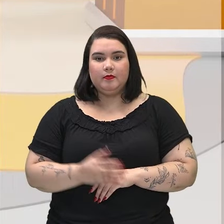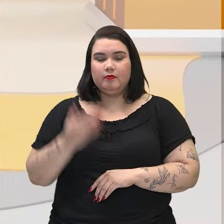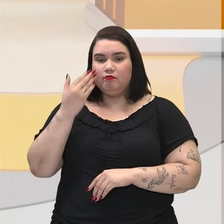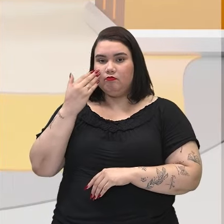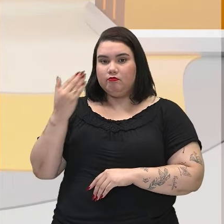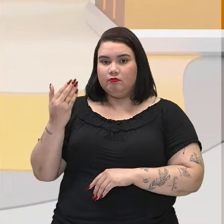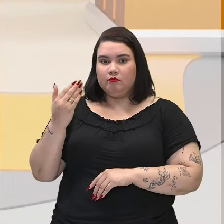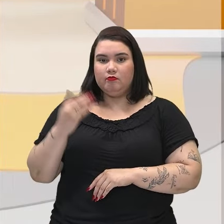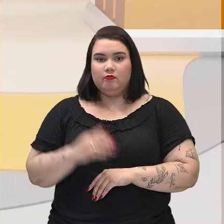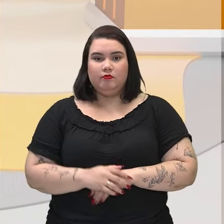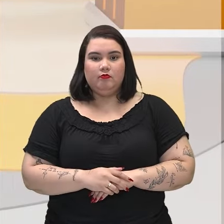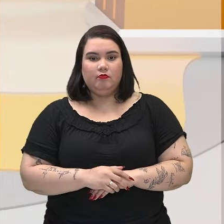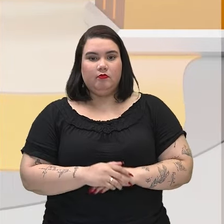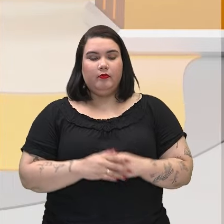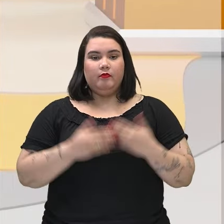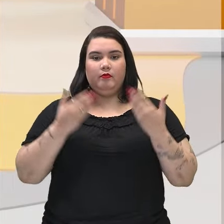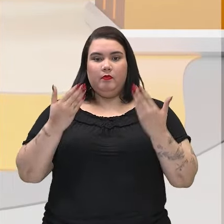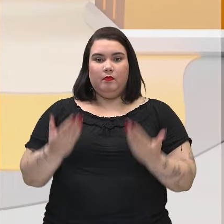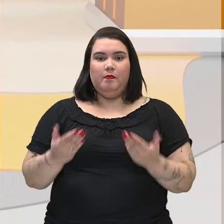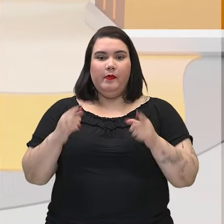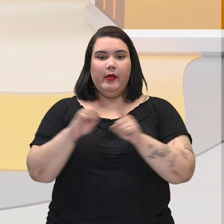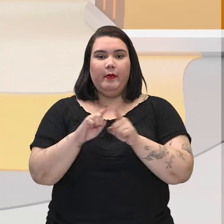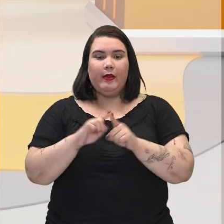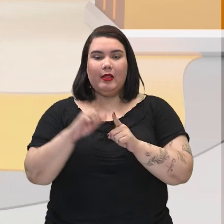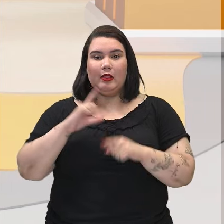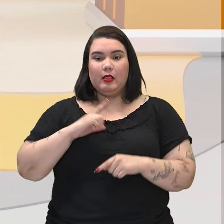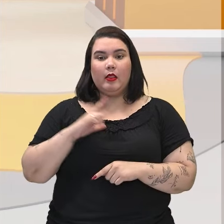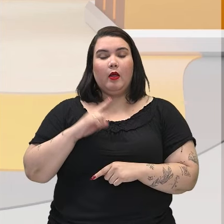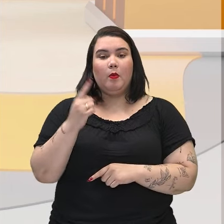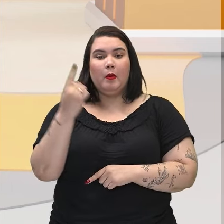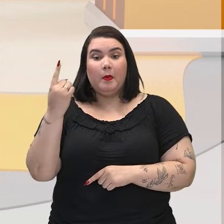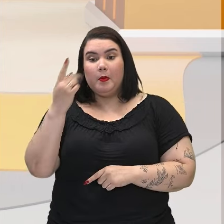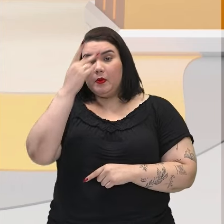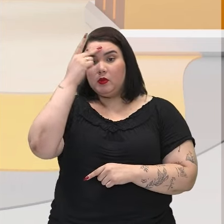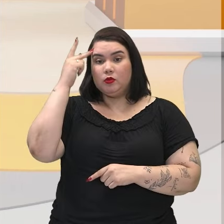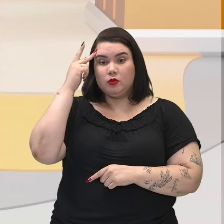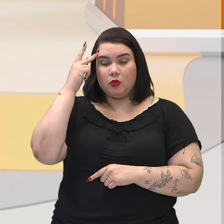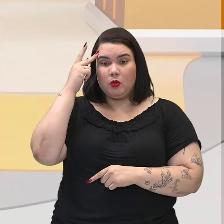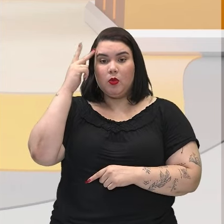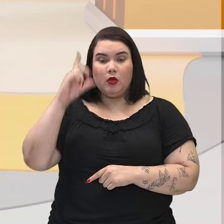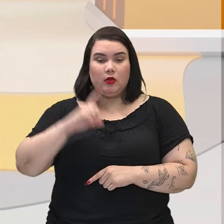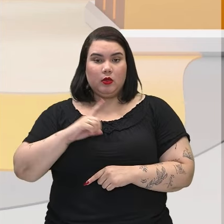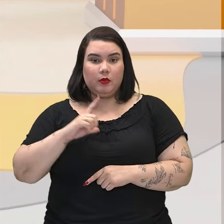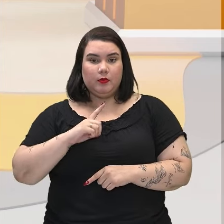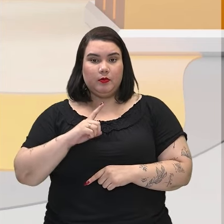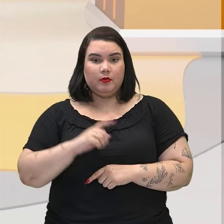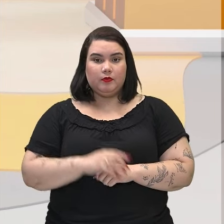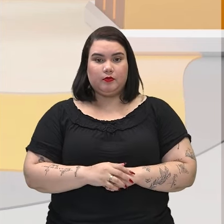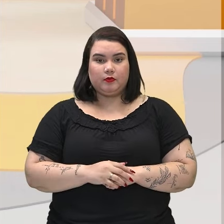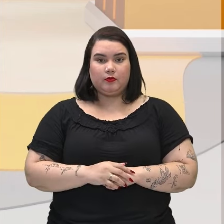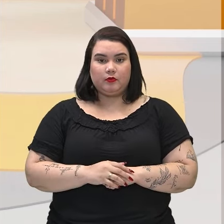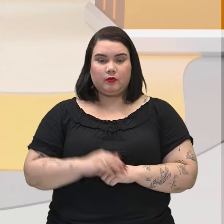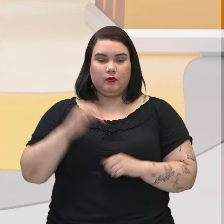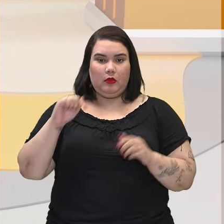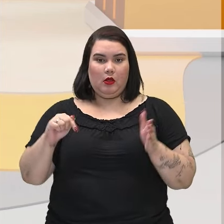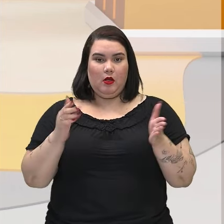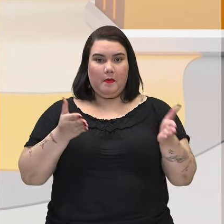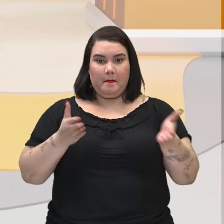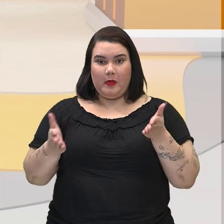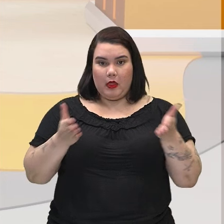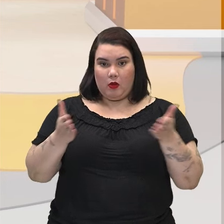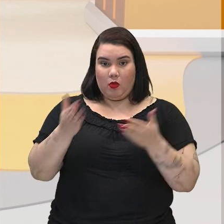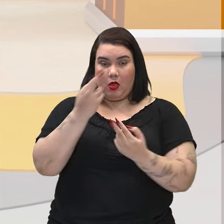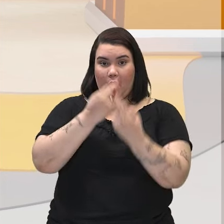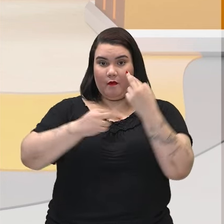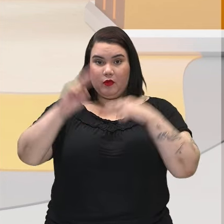E um desses nomes que vai fazer parte não só da insurreição aí desse momento aí dessa